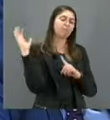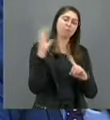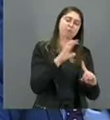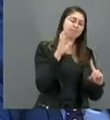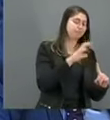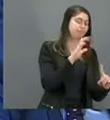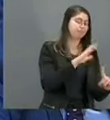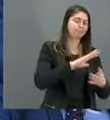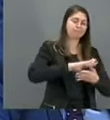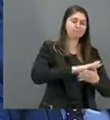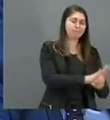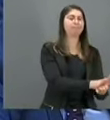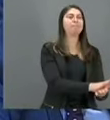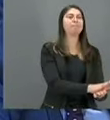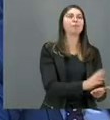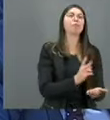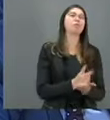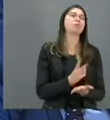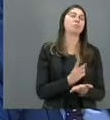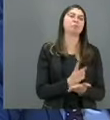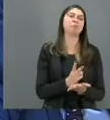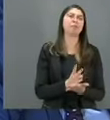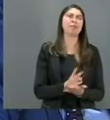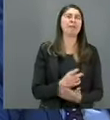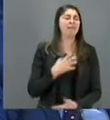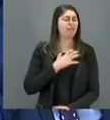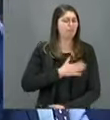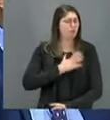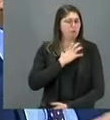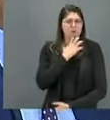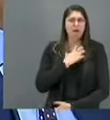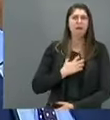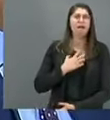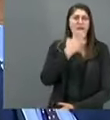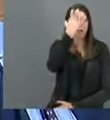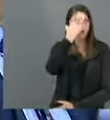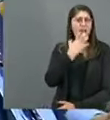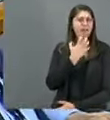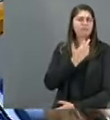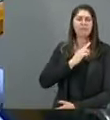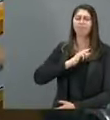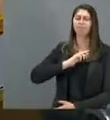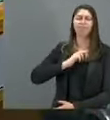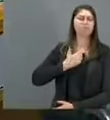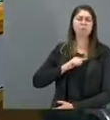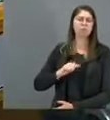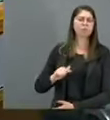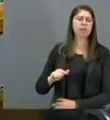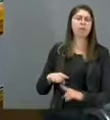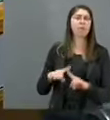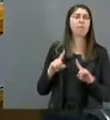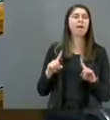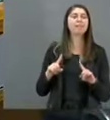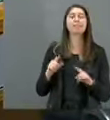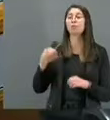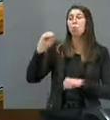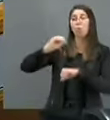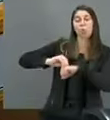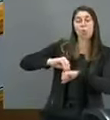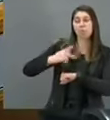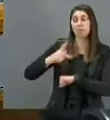Eu não tenho no meu coração nenhuma raiva de ninguém, porque vocês não têm culpa.